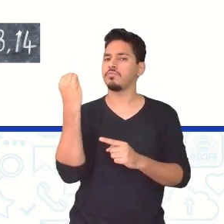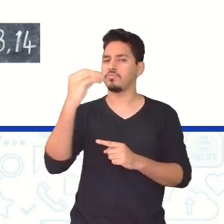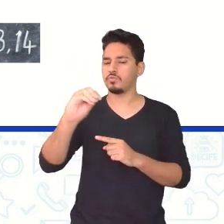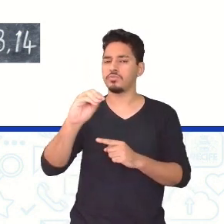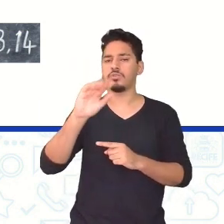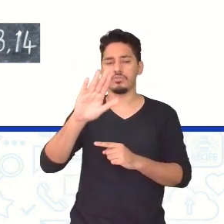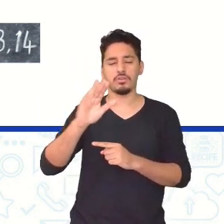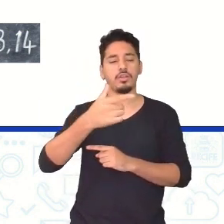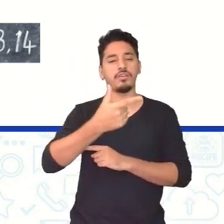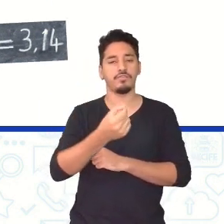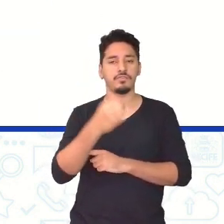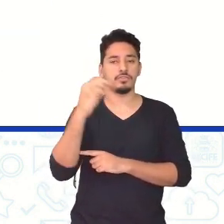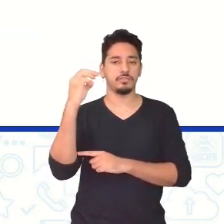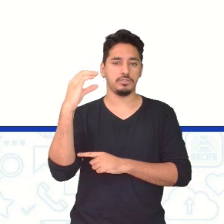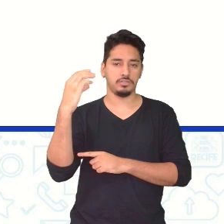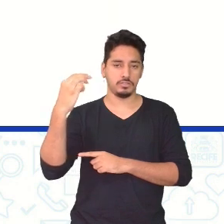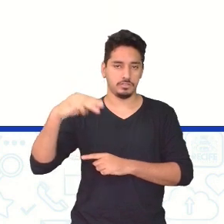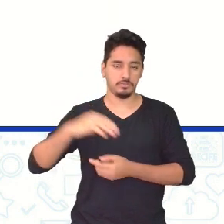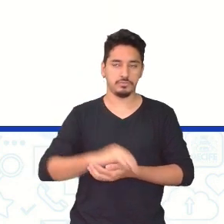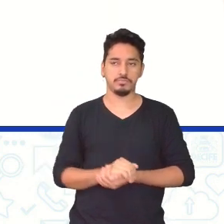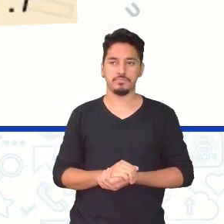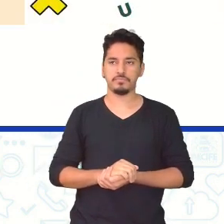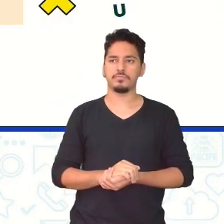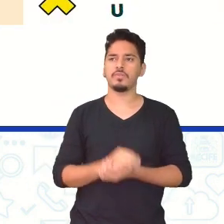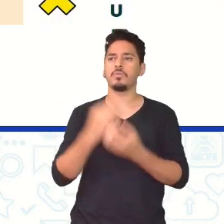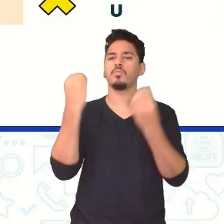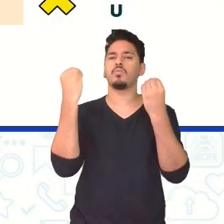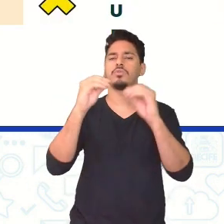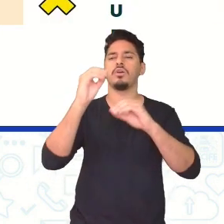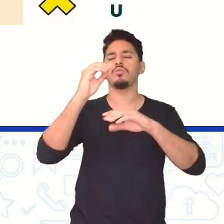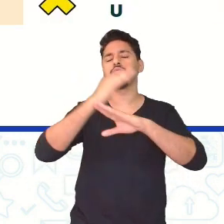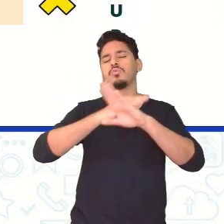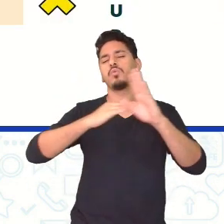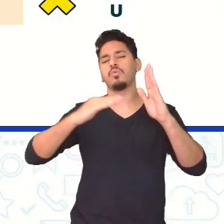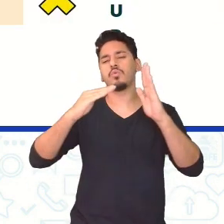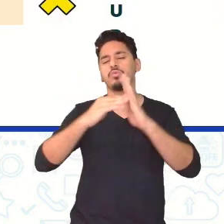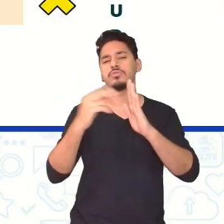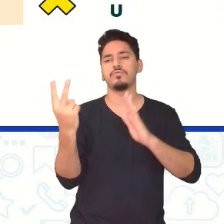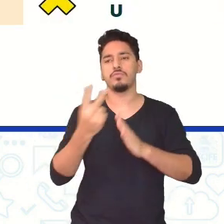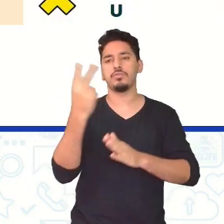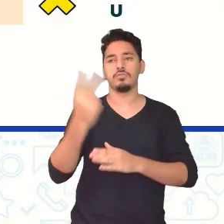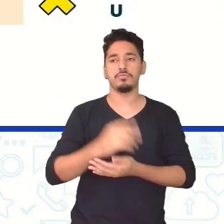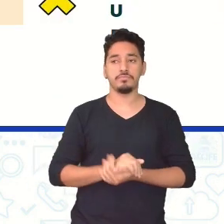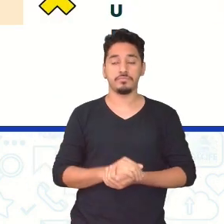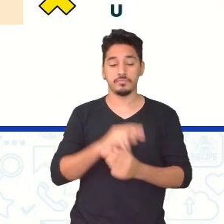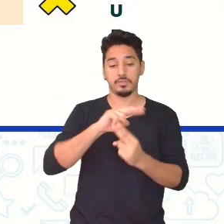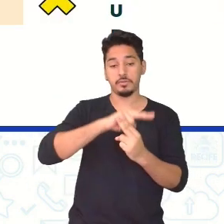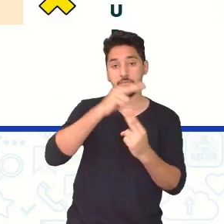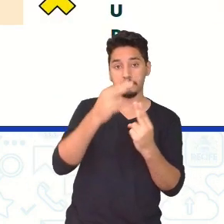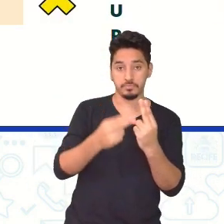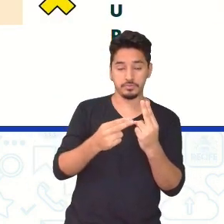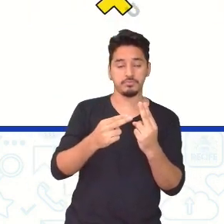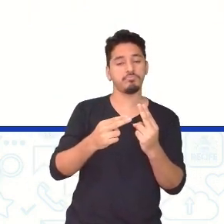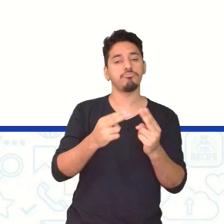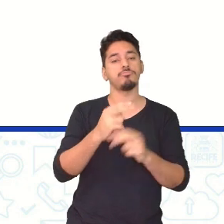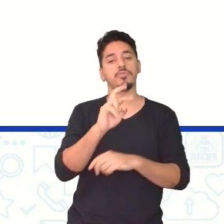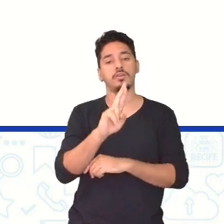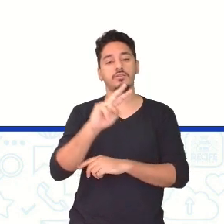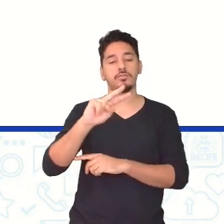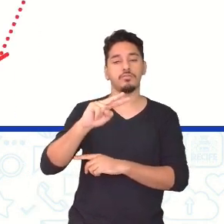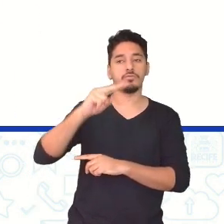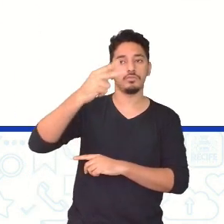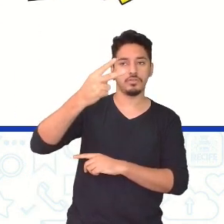ser 20 centímetros. Então, vamos observar e colocar todos os valores para você perceber. πr ao quadrado vezes a altura. No lugar de π eu vou